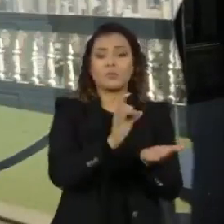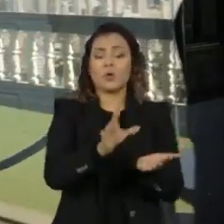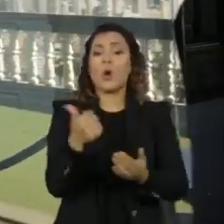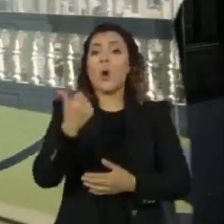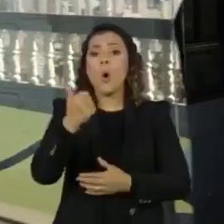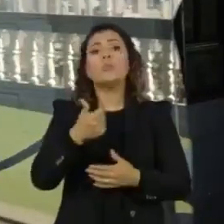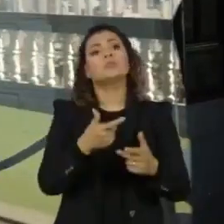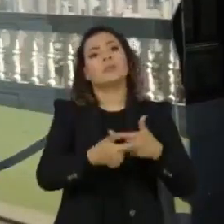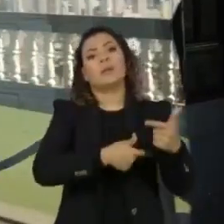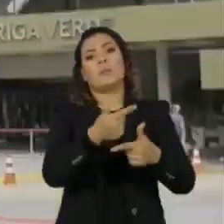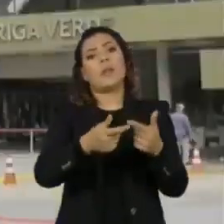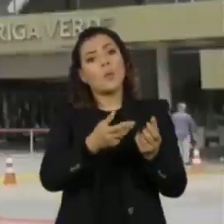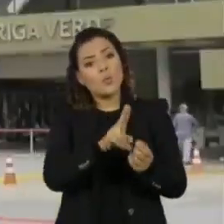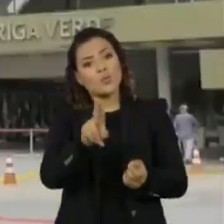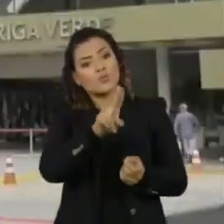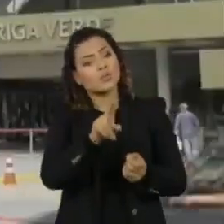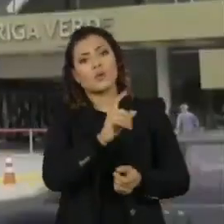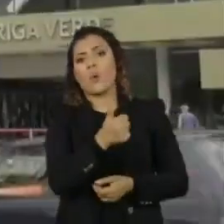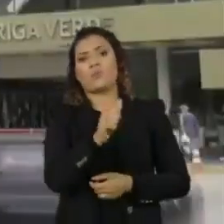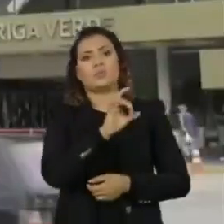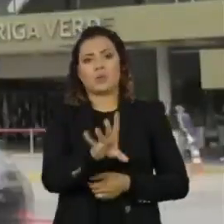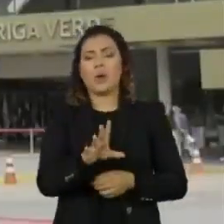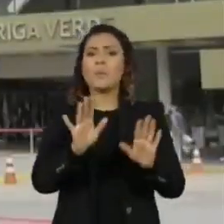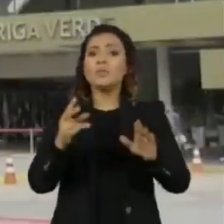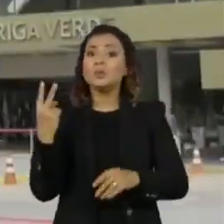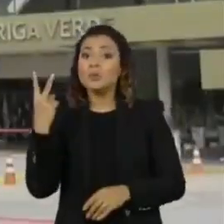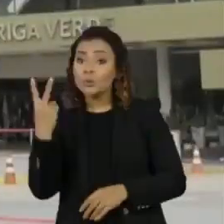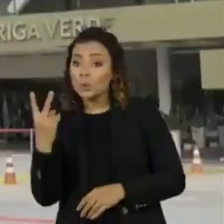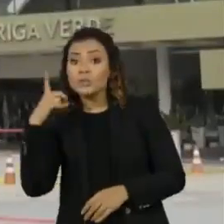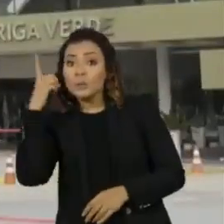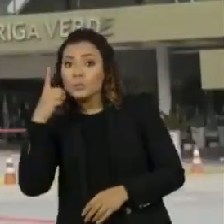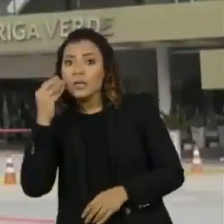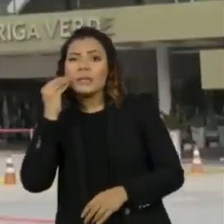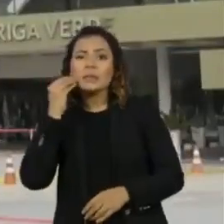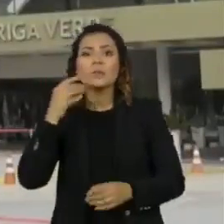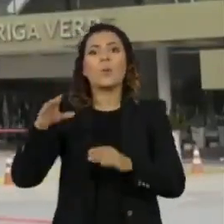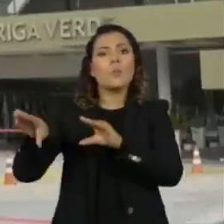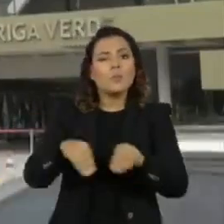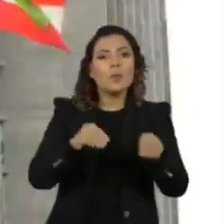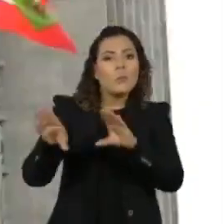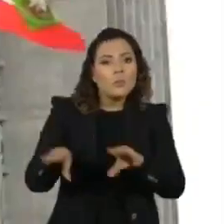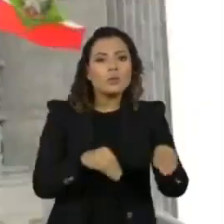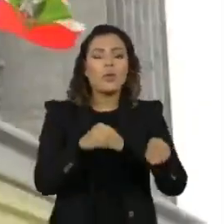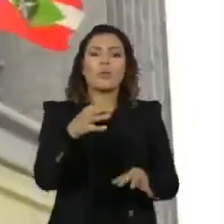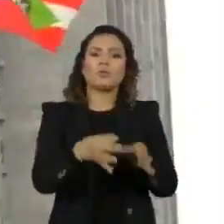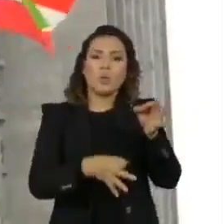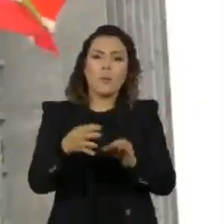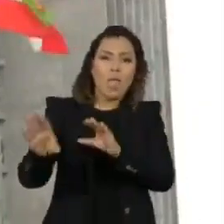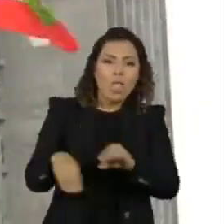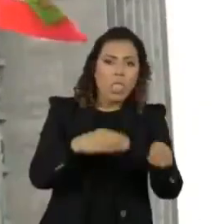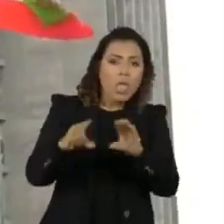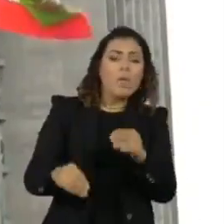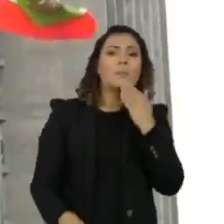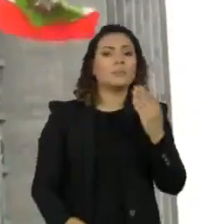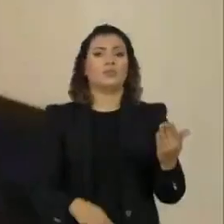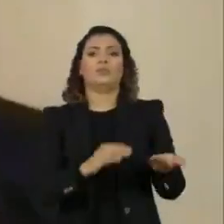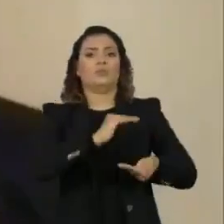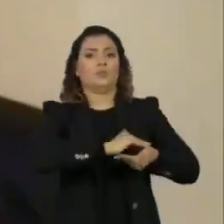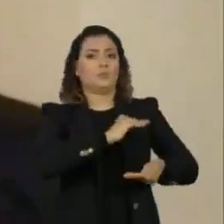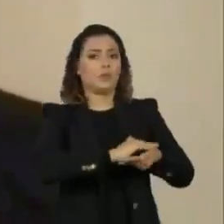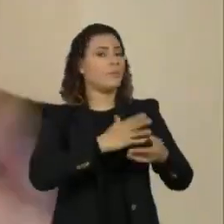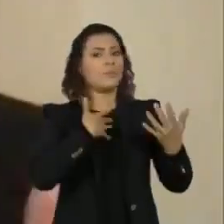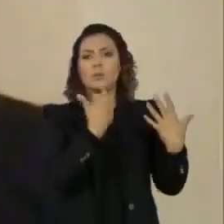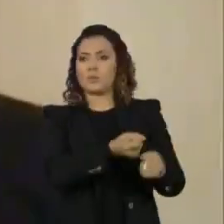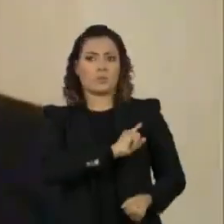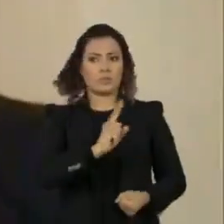11 estão em funcionamento. Dois deputados tentaram adiar o julgamento, inclusive com pedido no Supremo Tribunal Federal, que